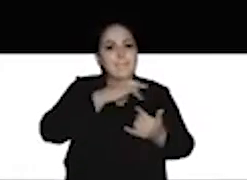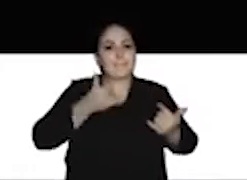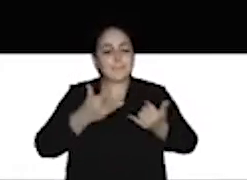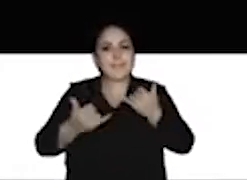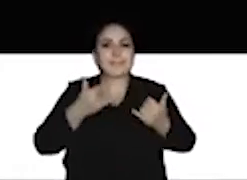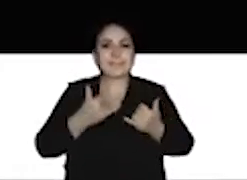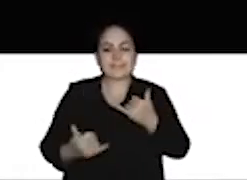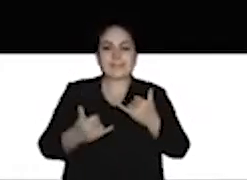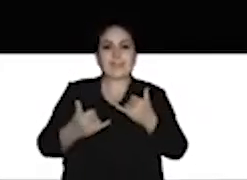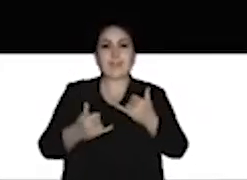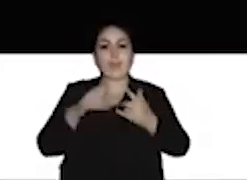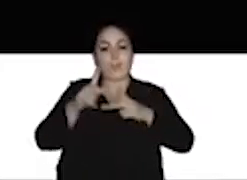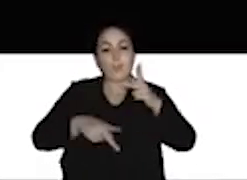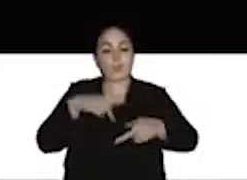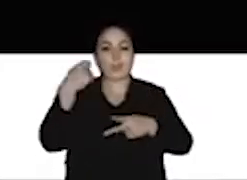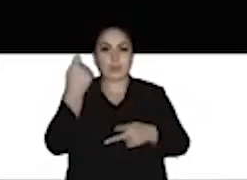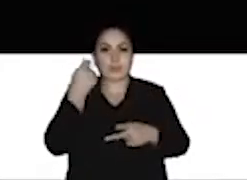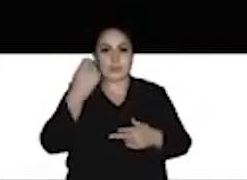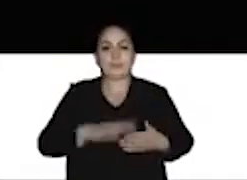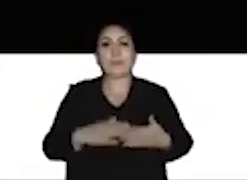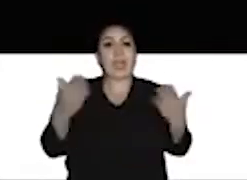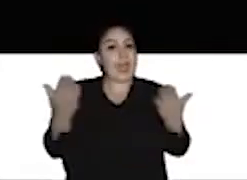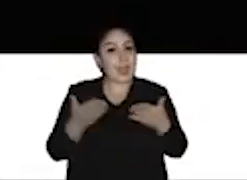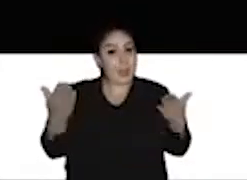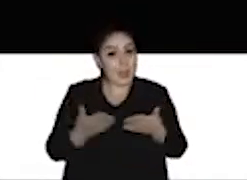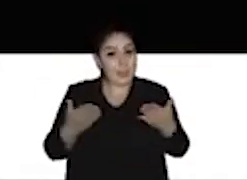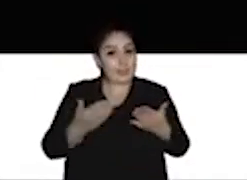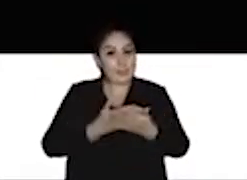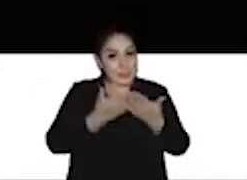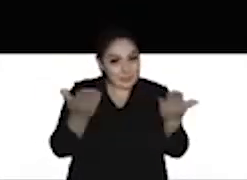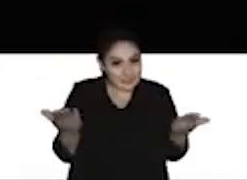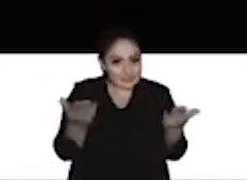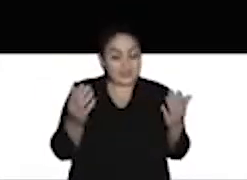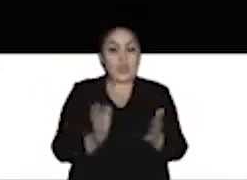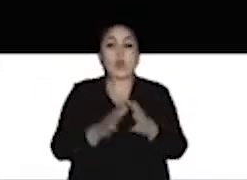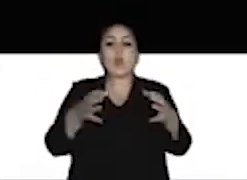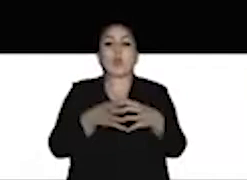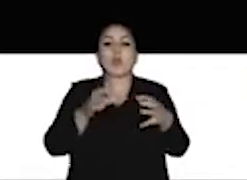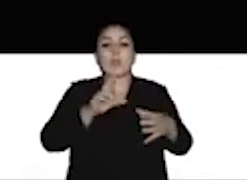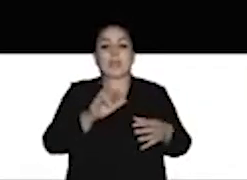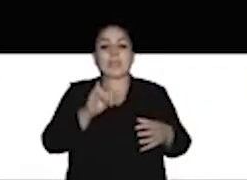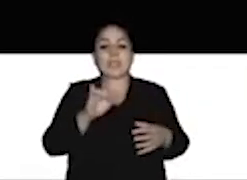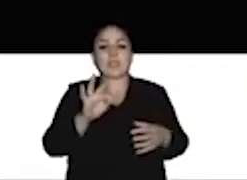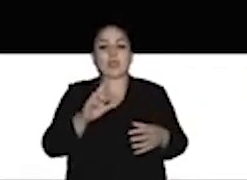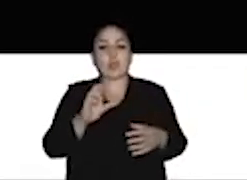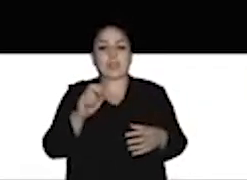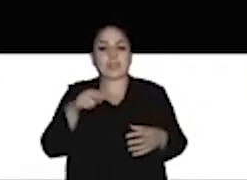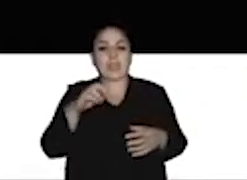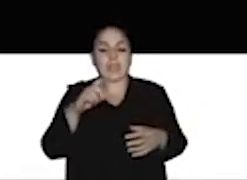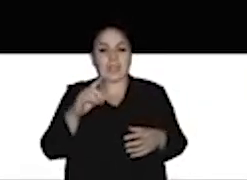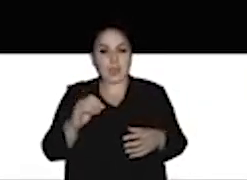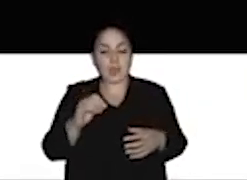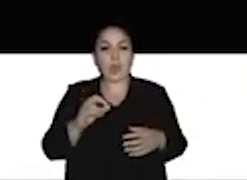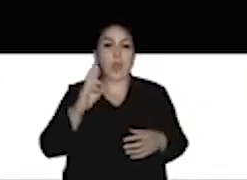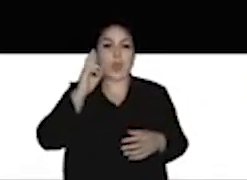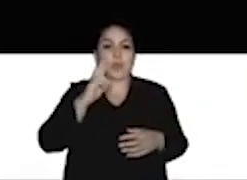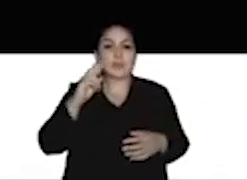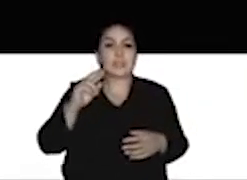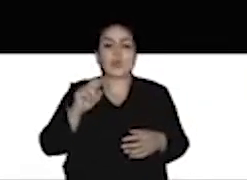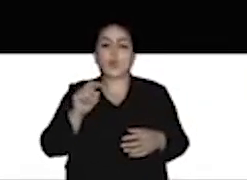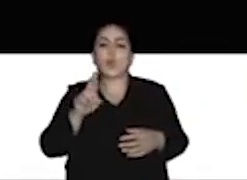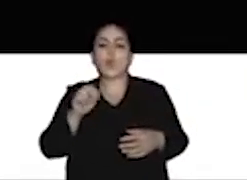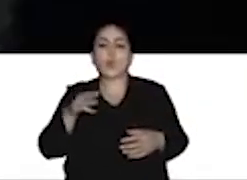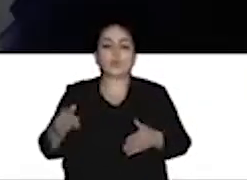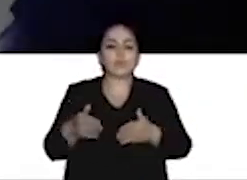peculiares ao povo riograndense. A partir de agora, com os senhores, Grupo Ritornello de Teatro, Rosa dos